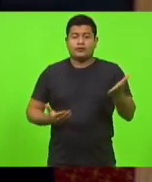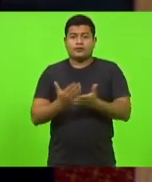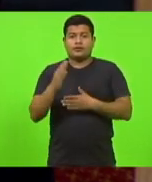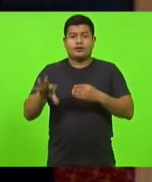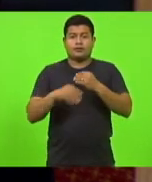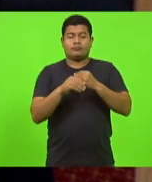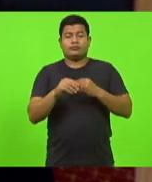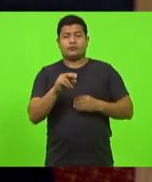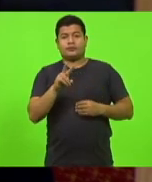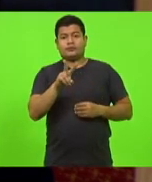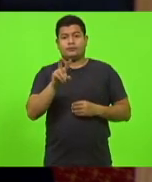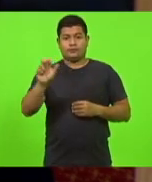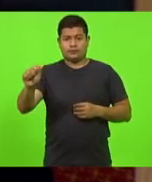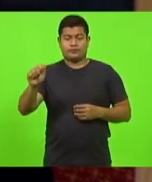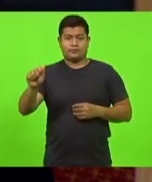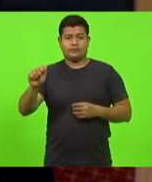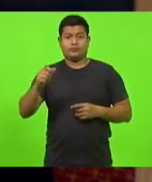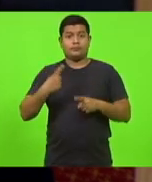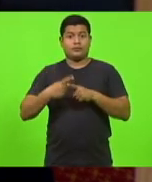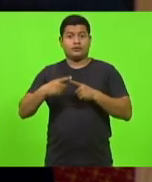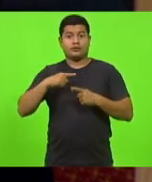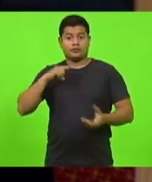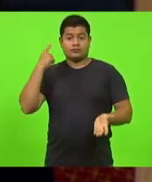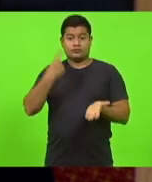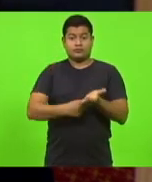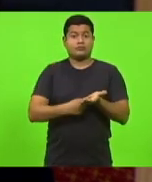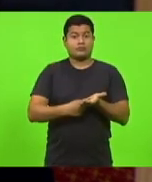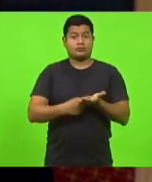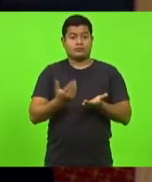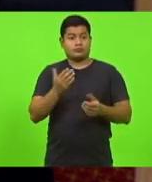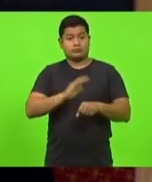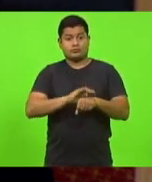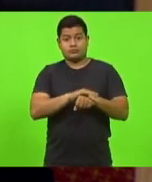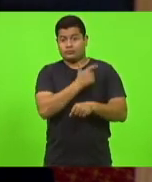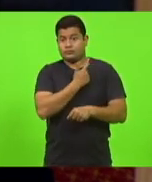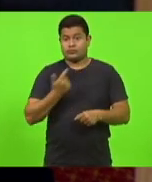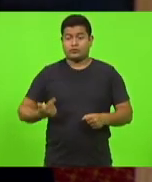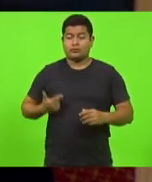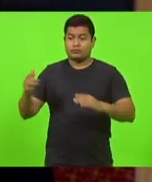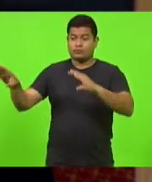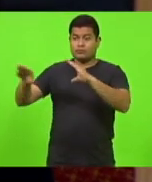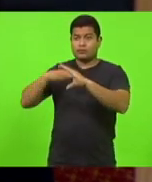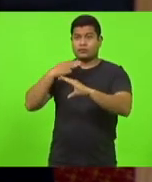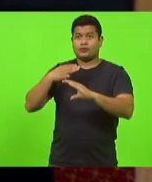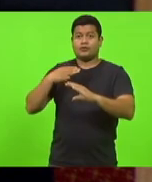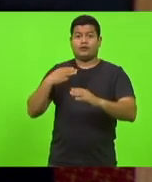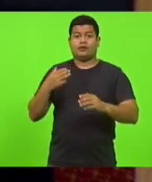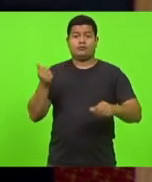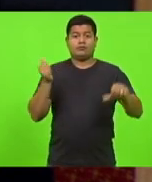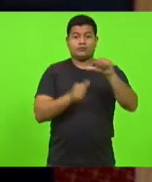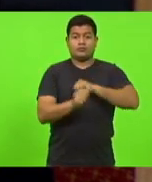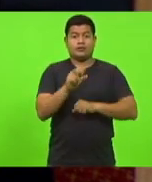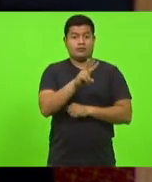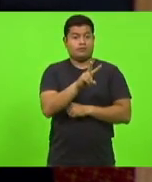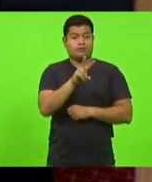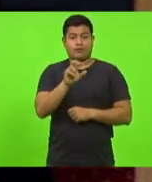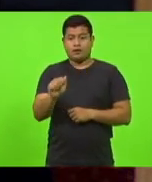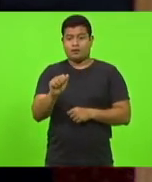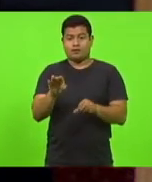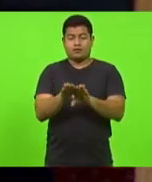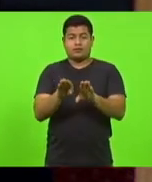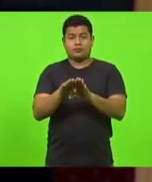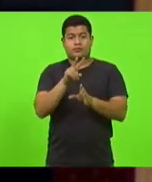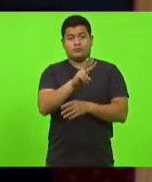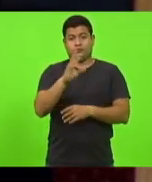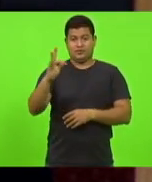tem um compromisso do governo para mandar uma discussão de Vale Transporte para todos os funcionários do Estado de Santa